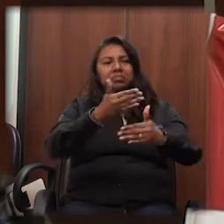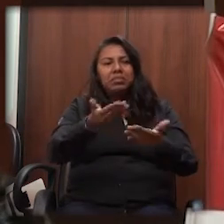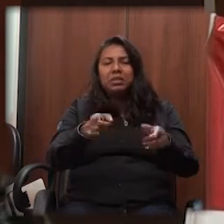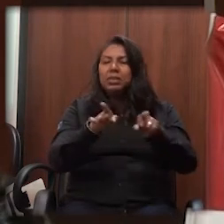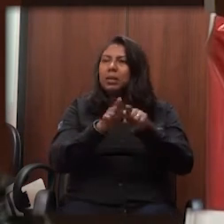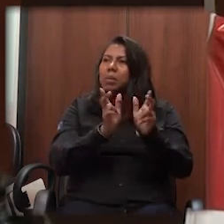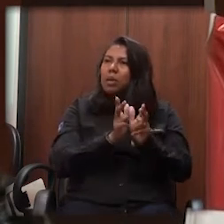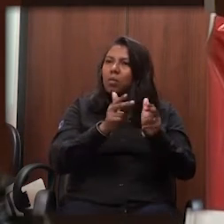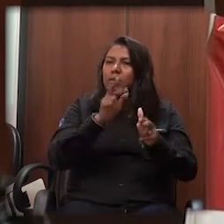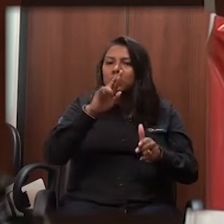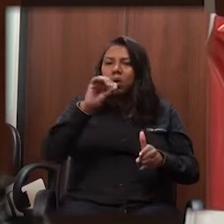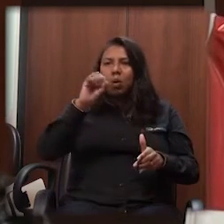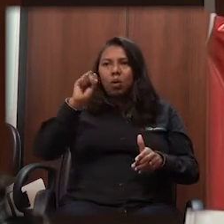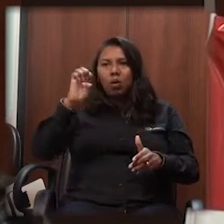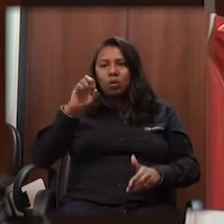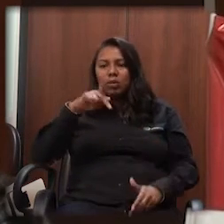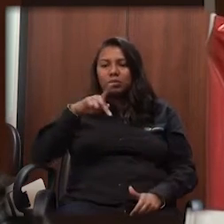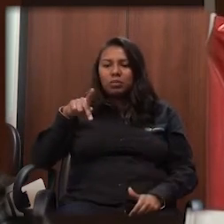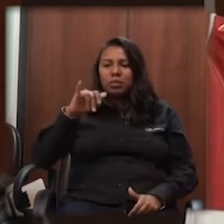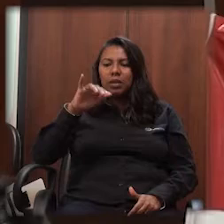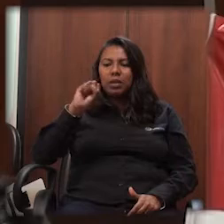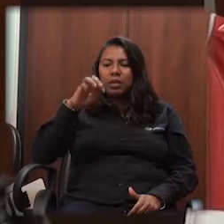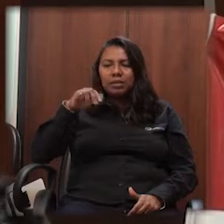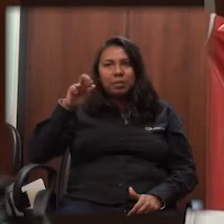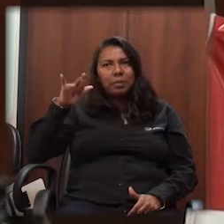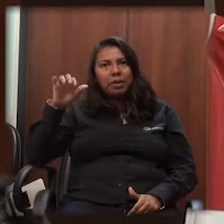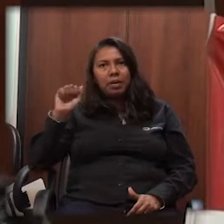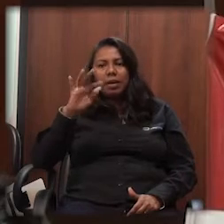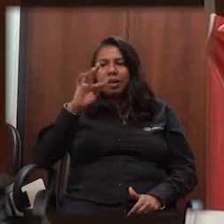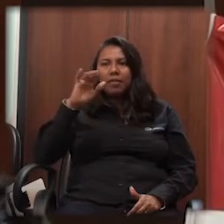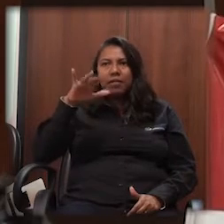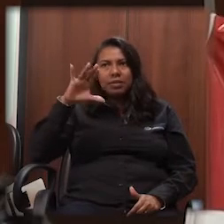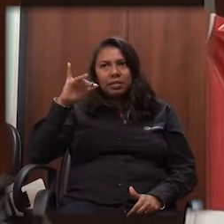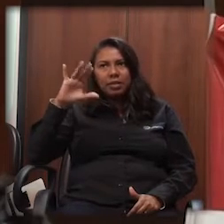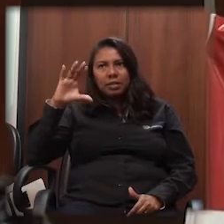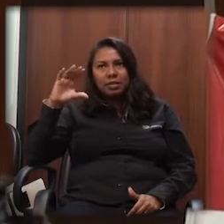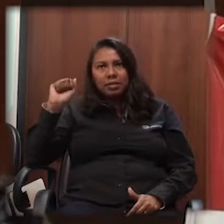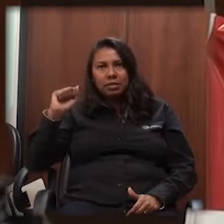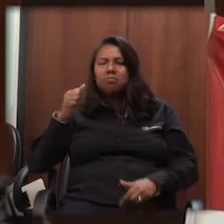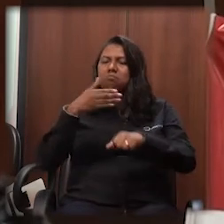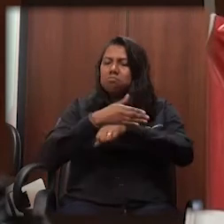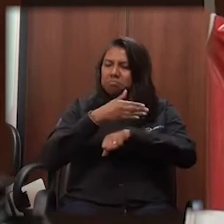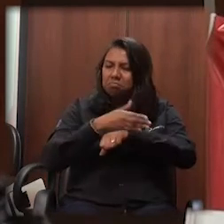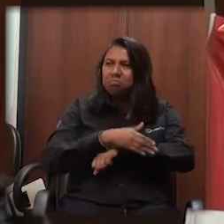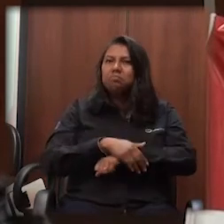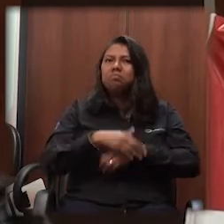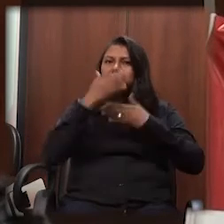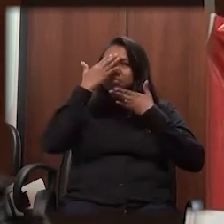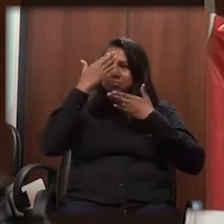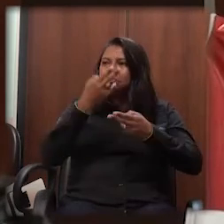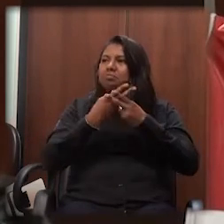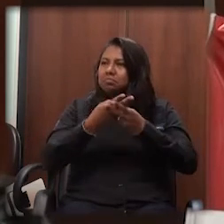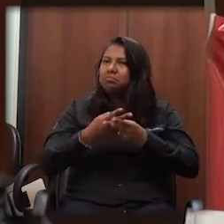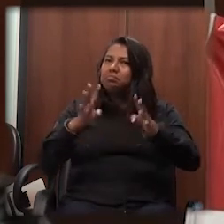Rose, a professora Ismara, a Francisca, que participaram ativamente dessa construção. E agradecer a paciência e a atenção de